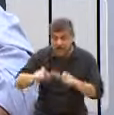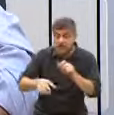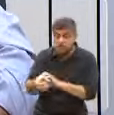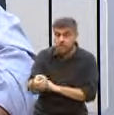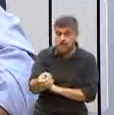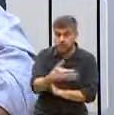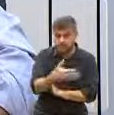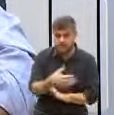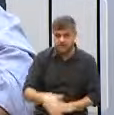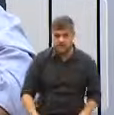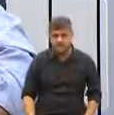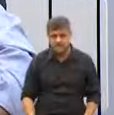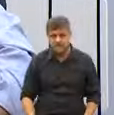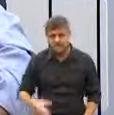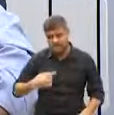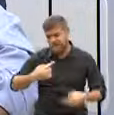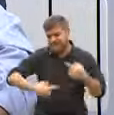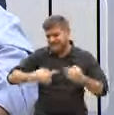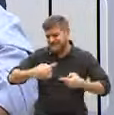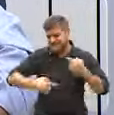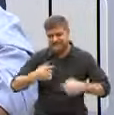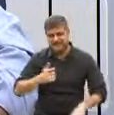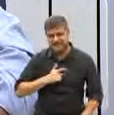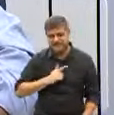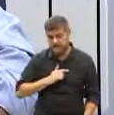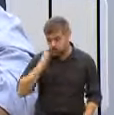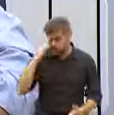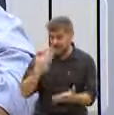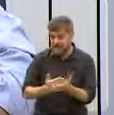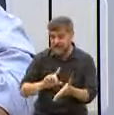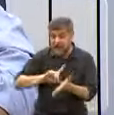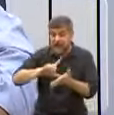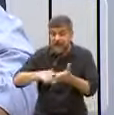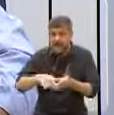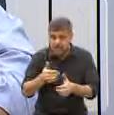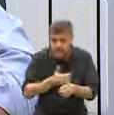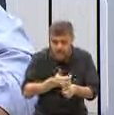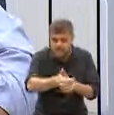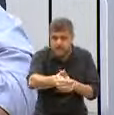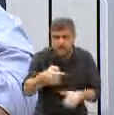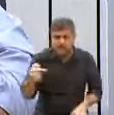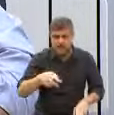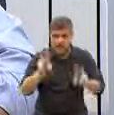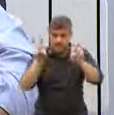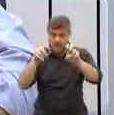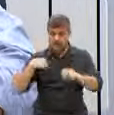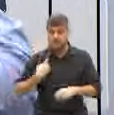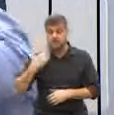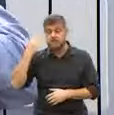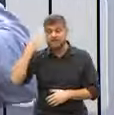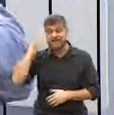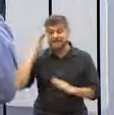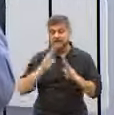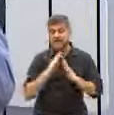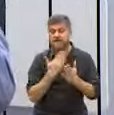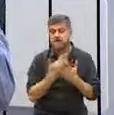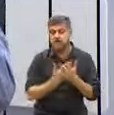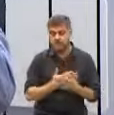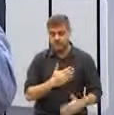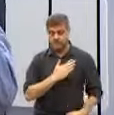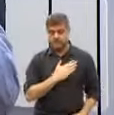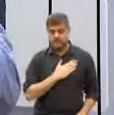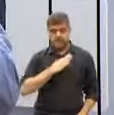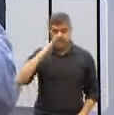conselheiros. E aí é uma discussão que com certeza vai ficar para a próxima gestão, que é um assunto que a gente tem que entender. Eu acho que é... O